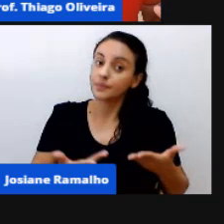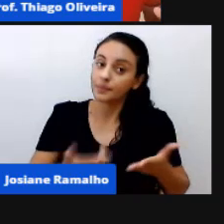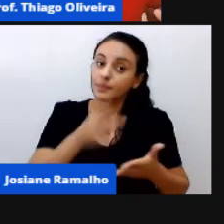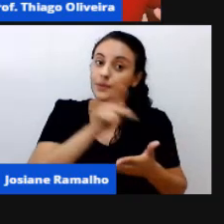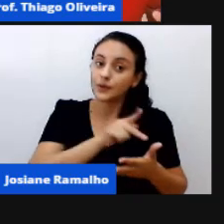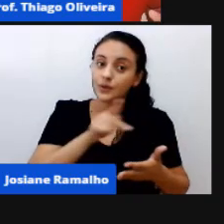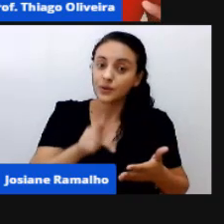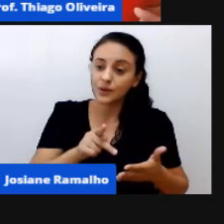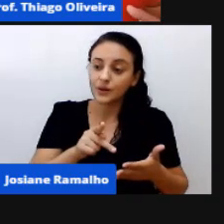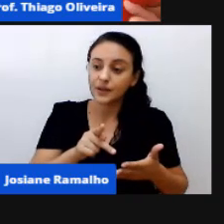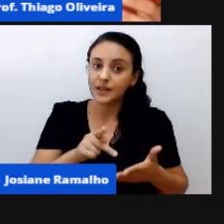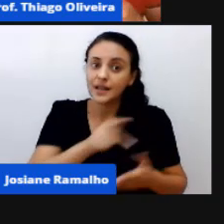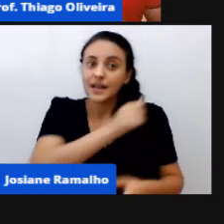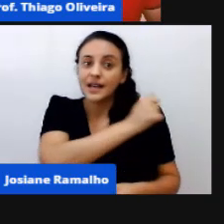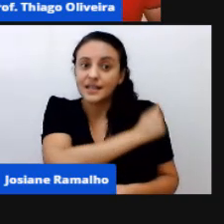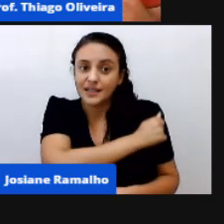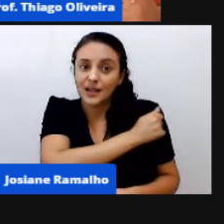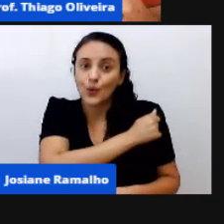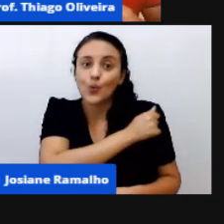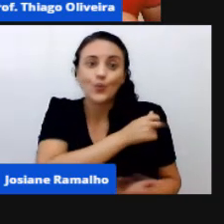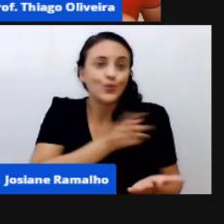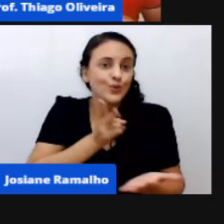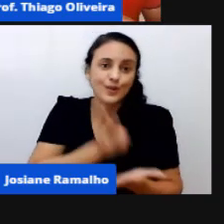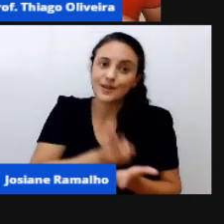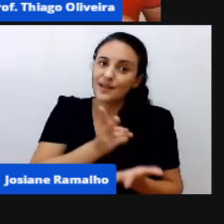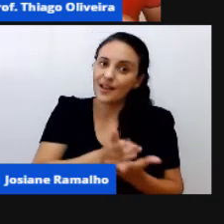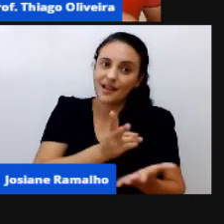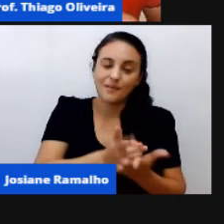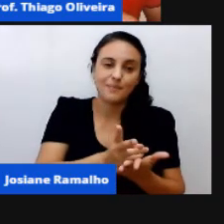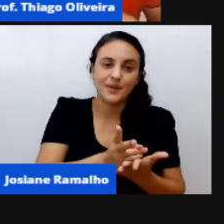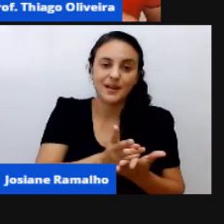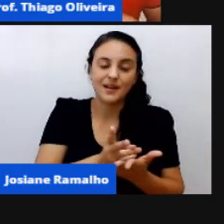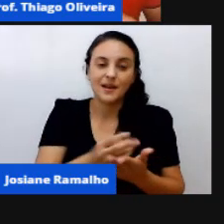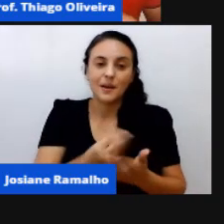educação básica, expostos a uma metodologia tradicional,